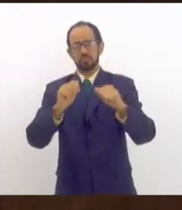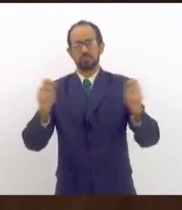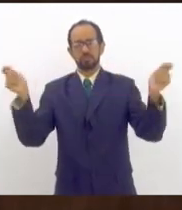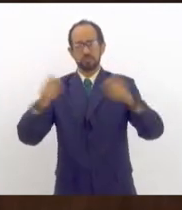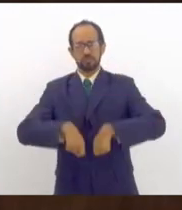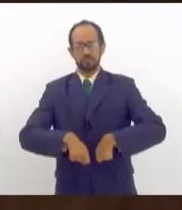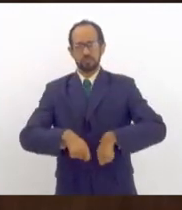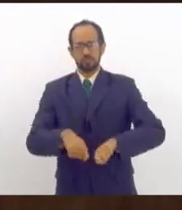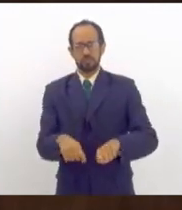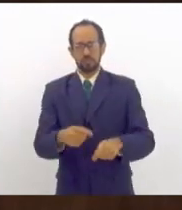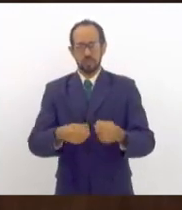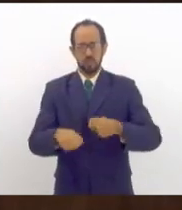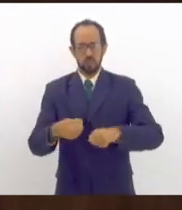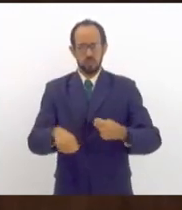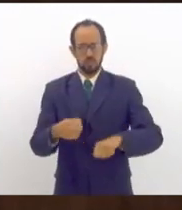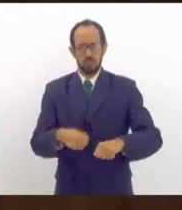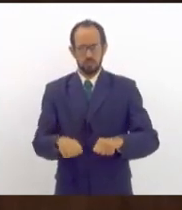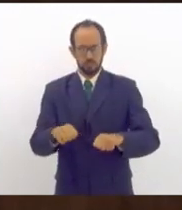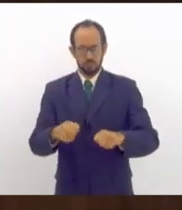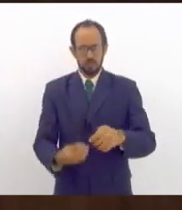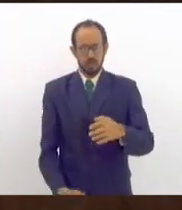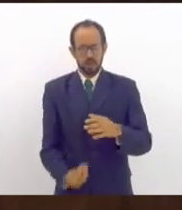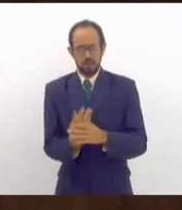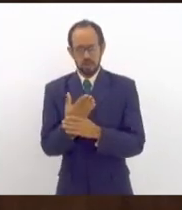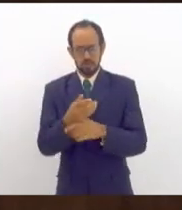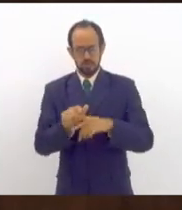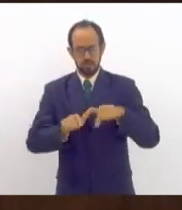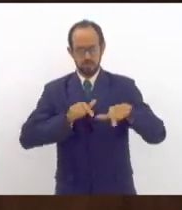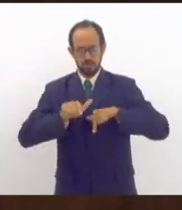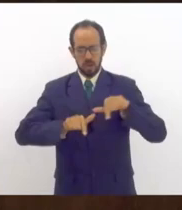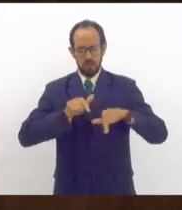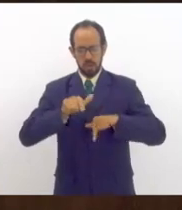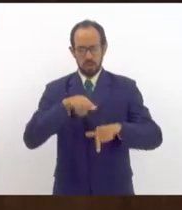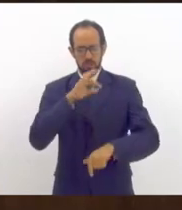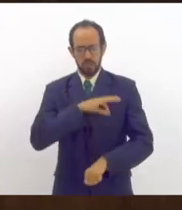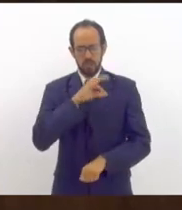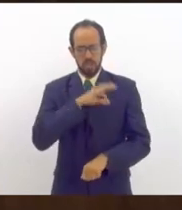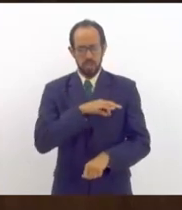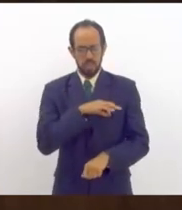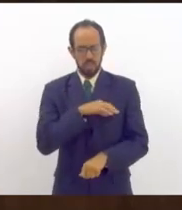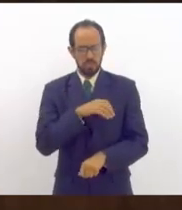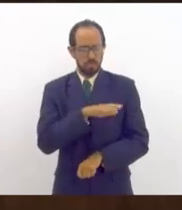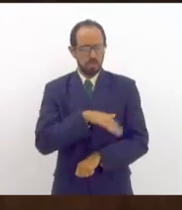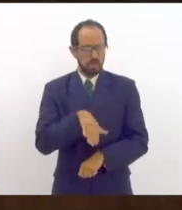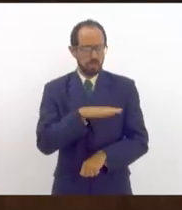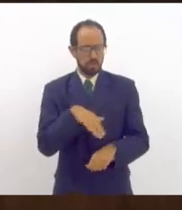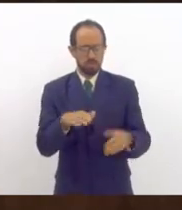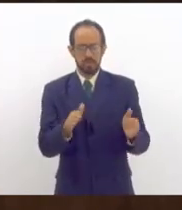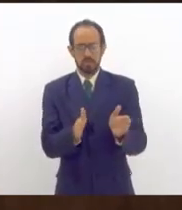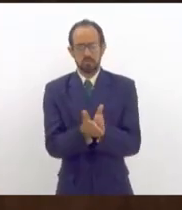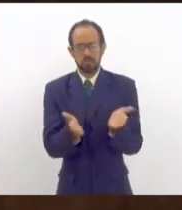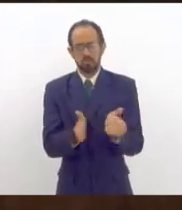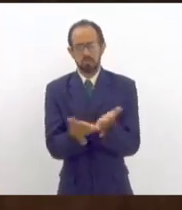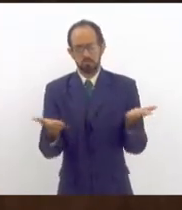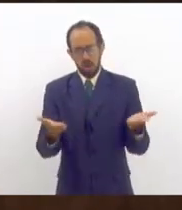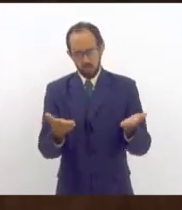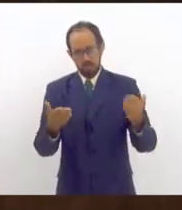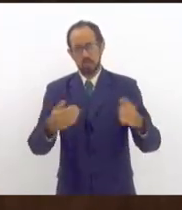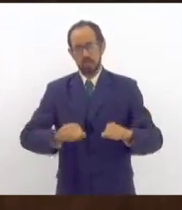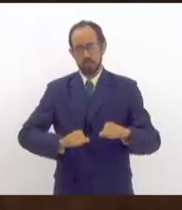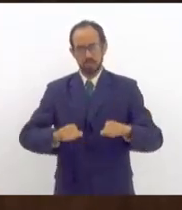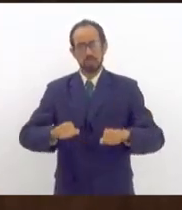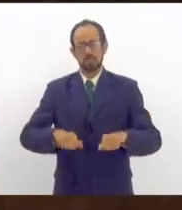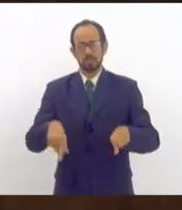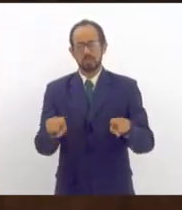econômicas com a perspectiva de geração de emprego e renda para essa classe trabalhadora empobrecida enegrecida e periférica e